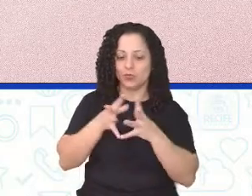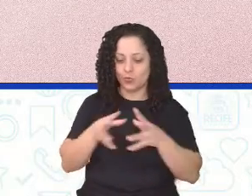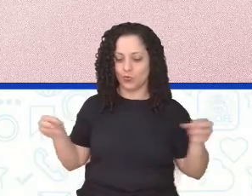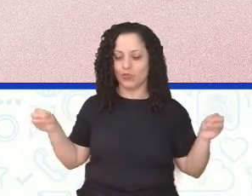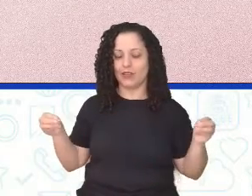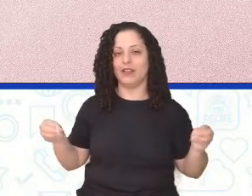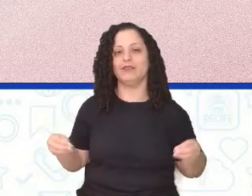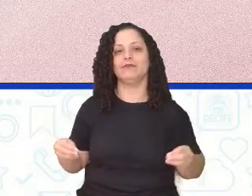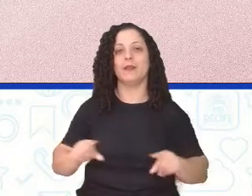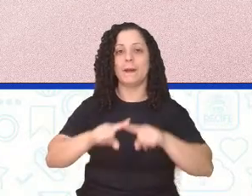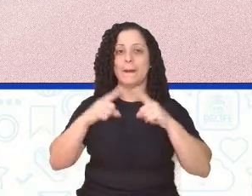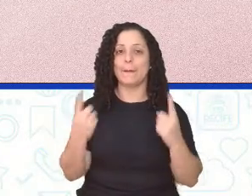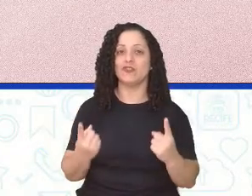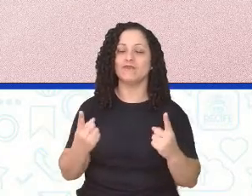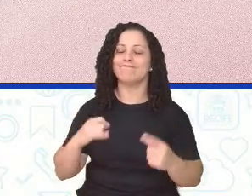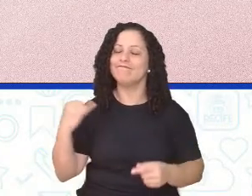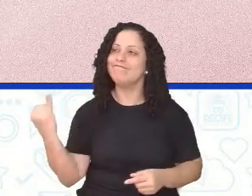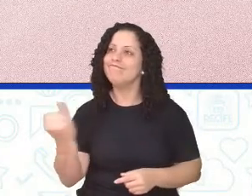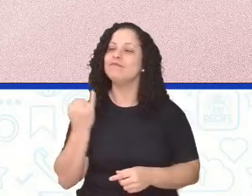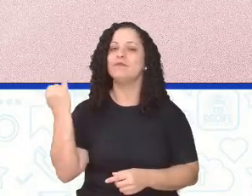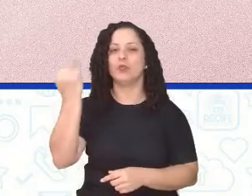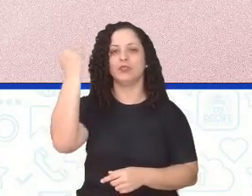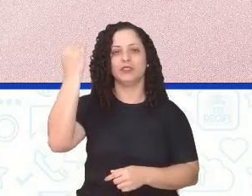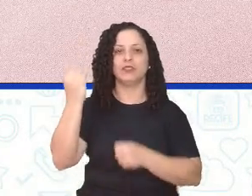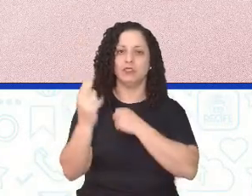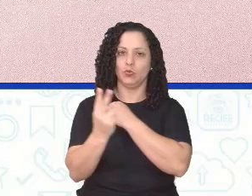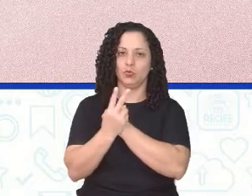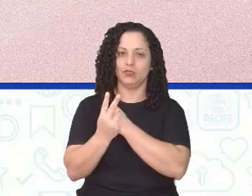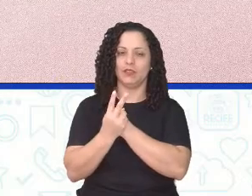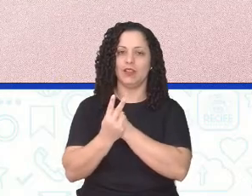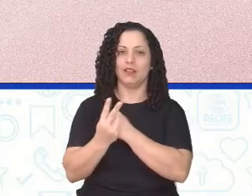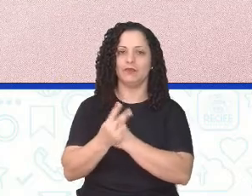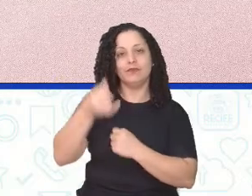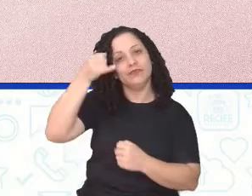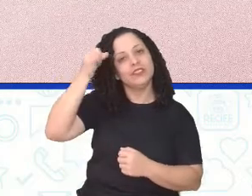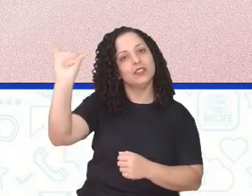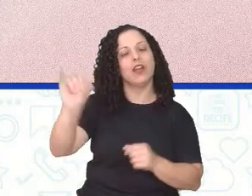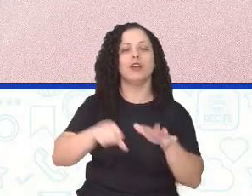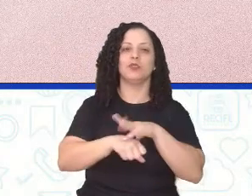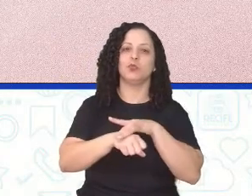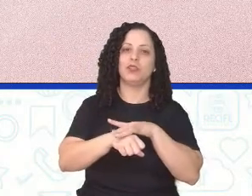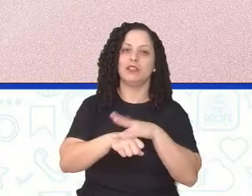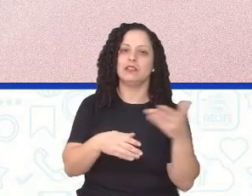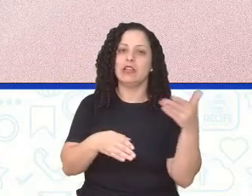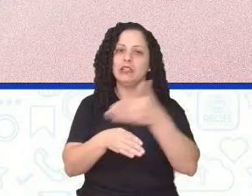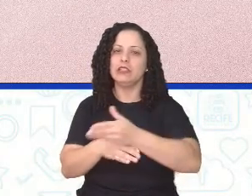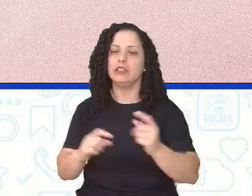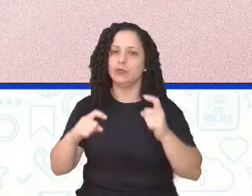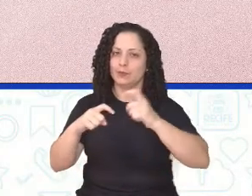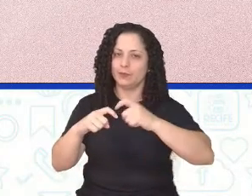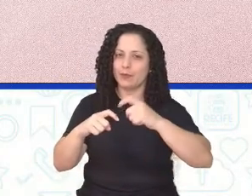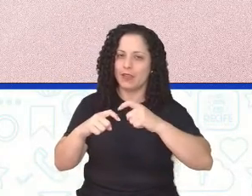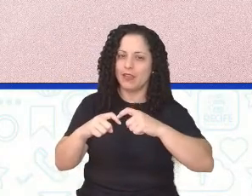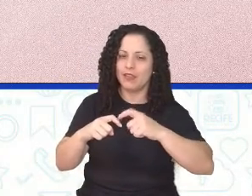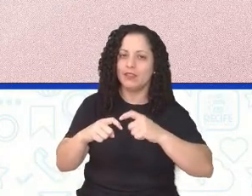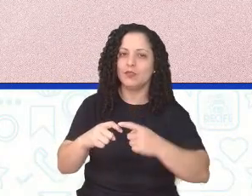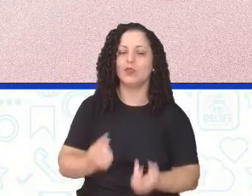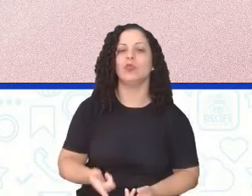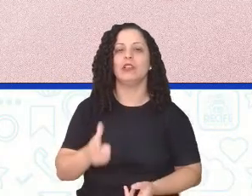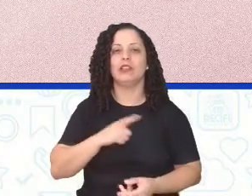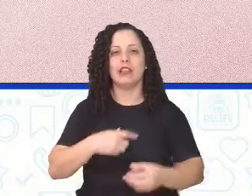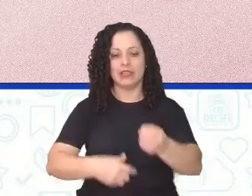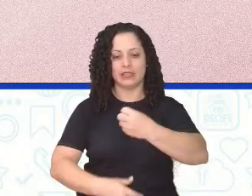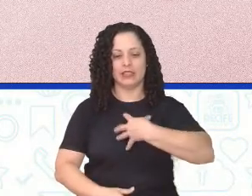importante ainda é a prevenção. E sempre, né? E uma vez por ano, no postinho de saúde, lá os médicos vão sugerir